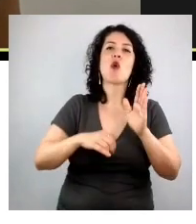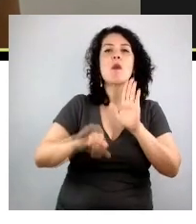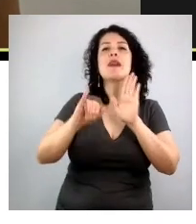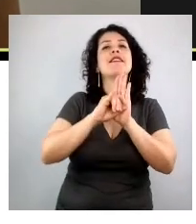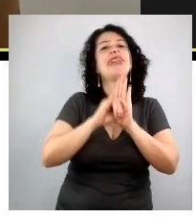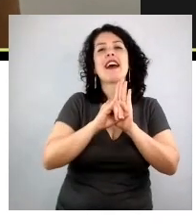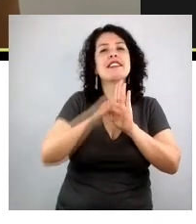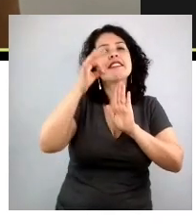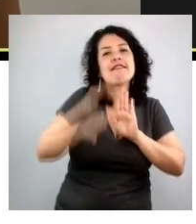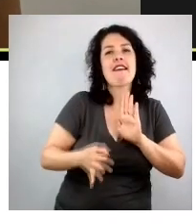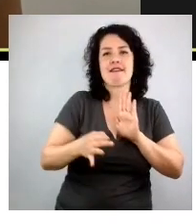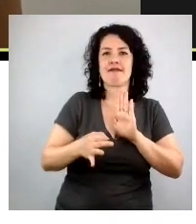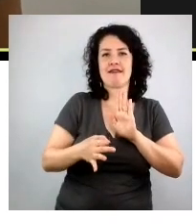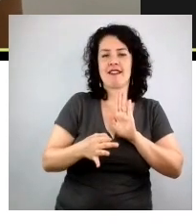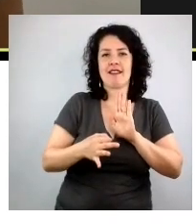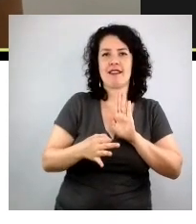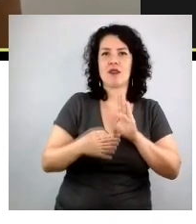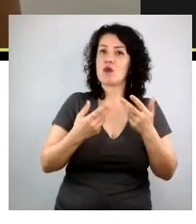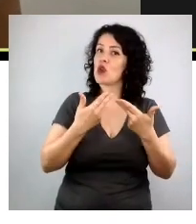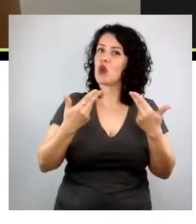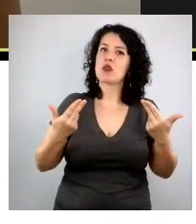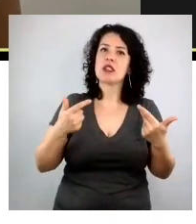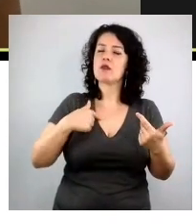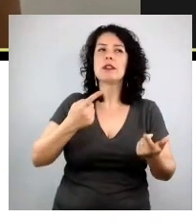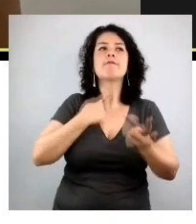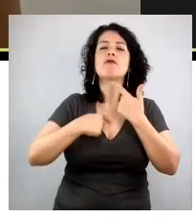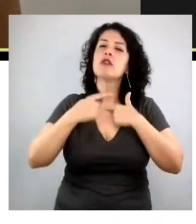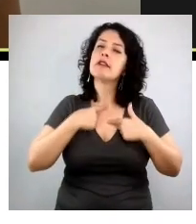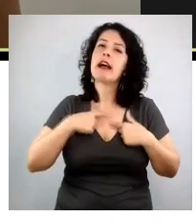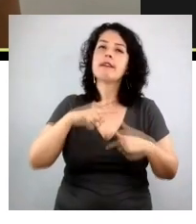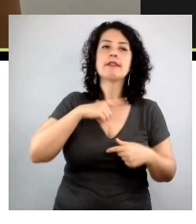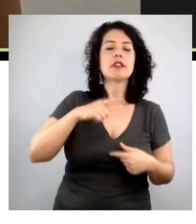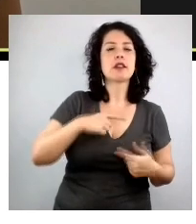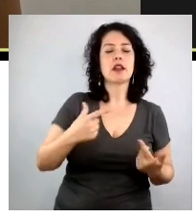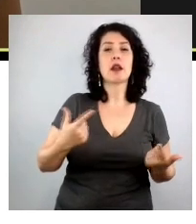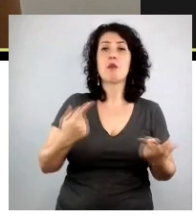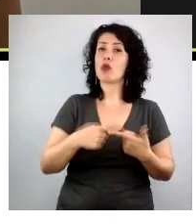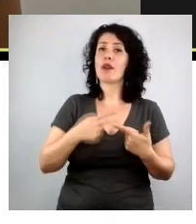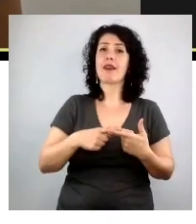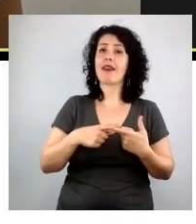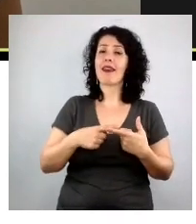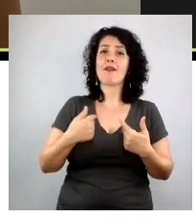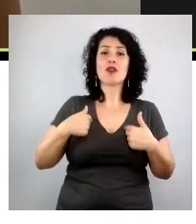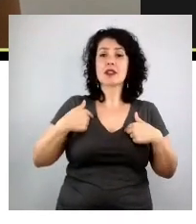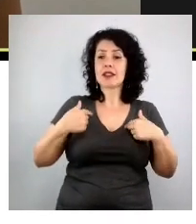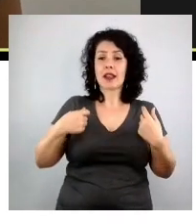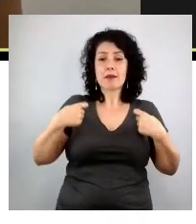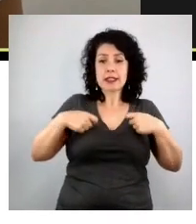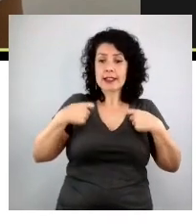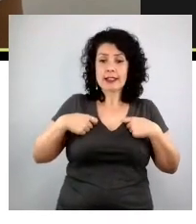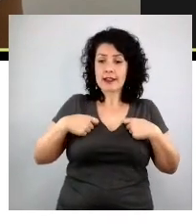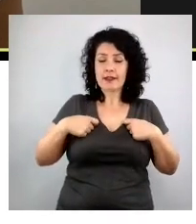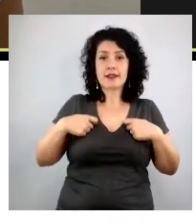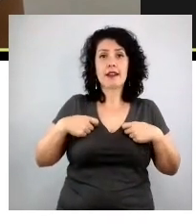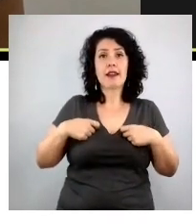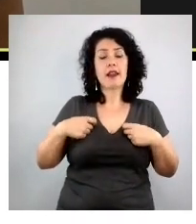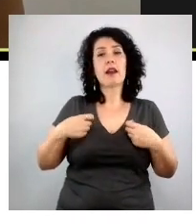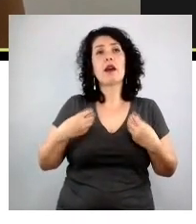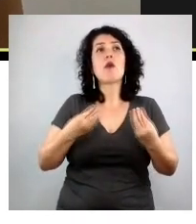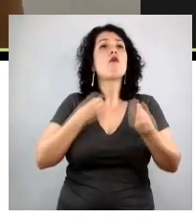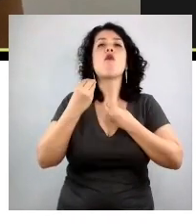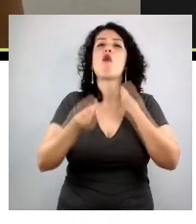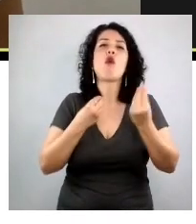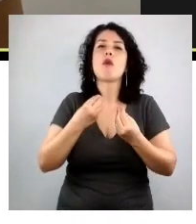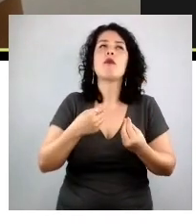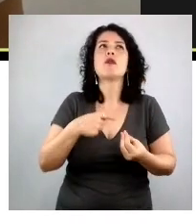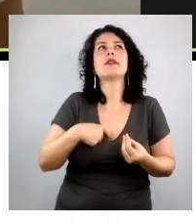que você almejou. Por quê? Porque depende muito de você também. Depende muito do que você faz, de como você recebe aquele rótulo, de como você